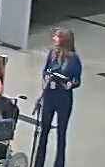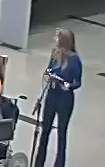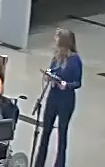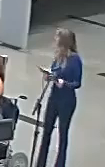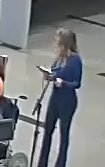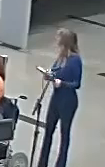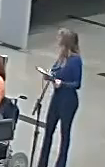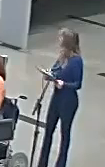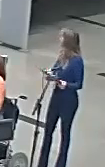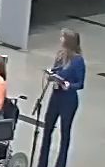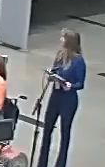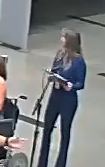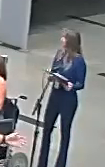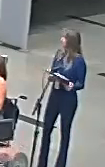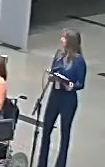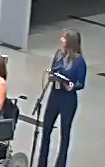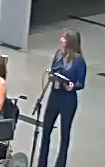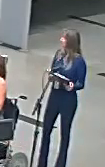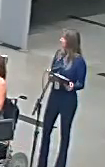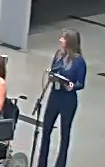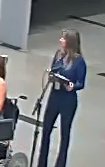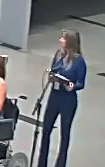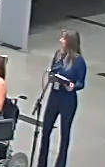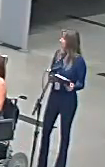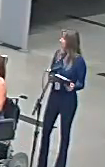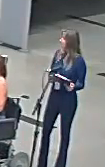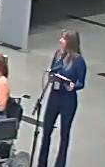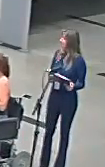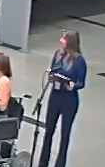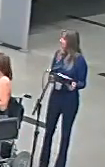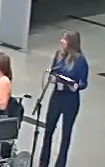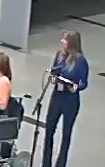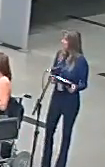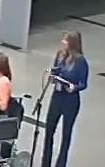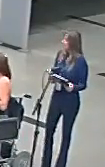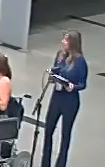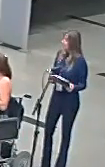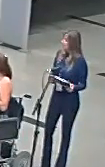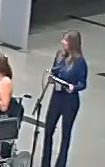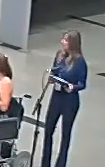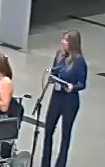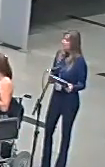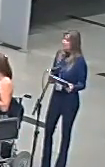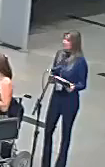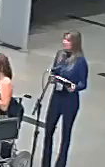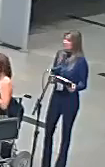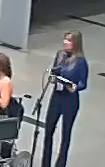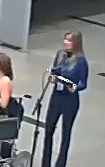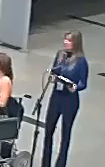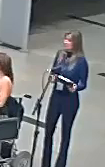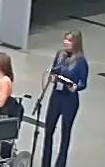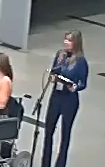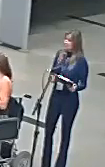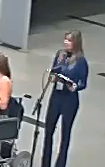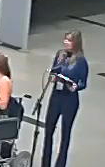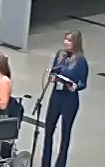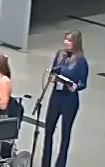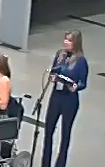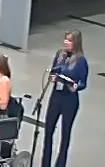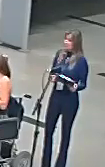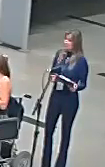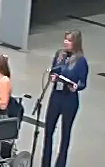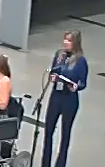passando sinis de livro Cadê os surdos Cadê os surdos que tá aqui representando a mesa Cadê o deficiente intelectual está